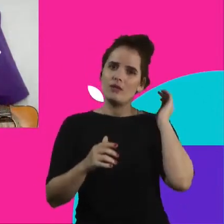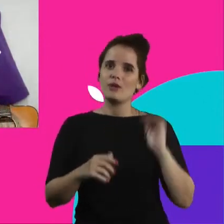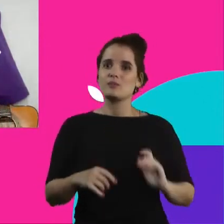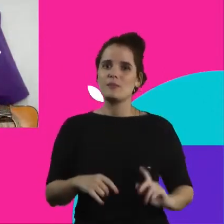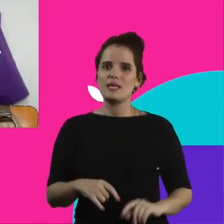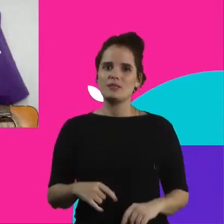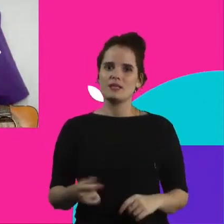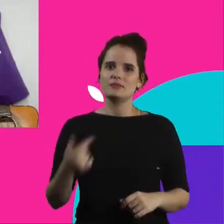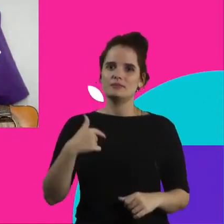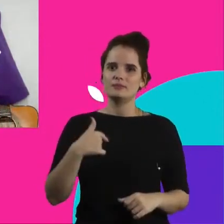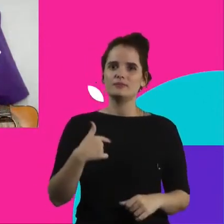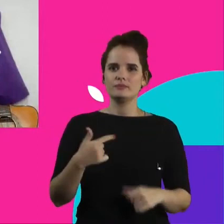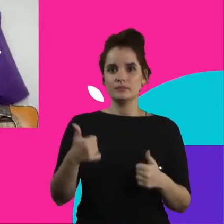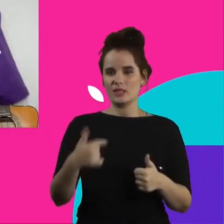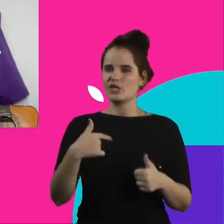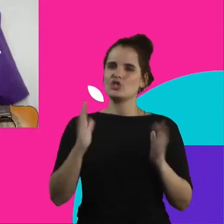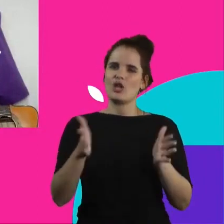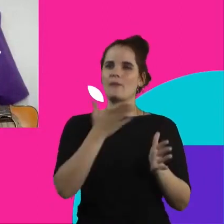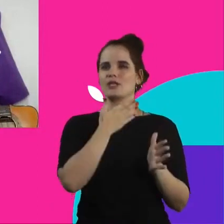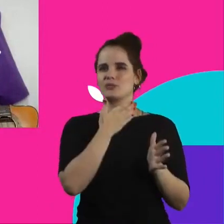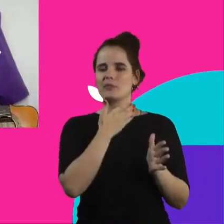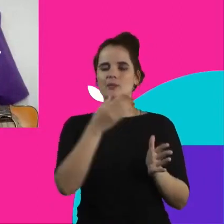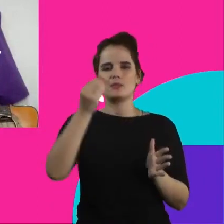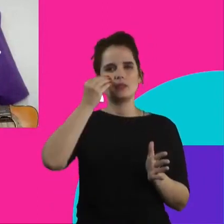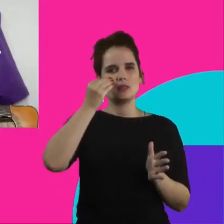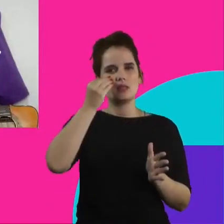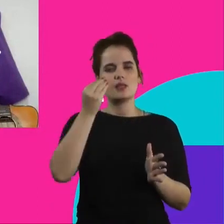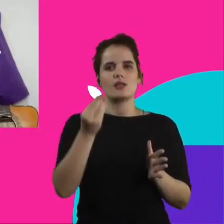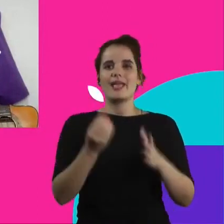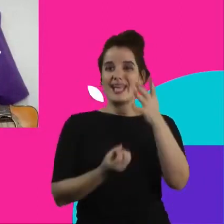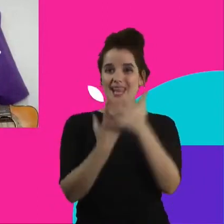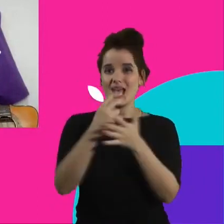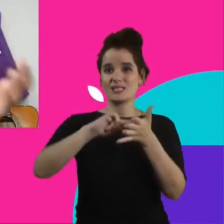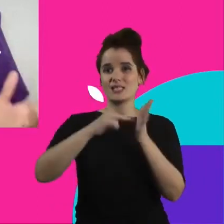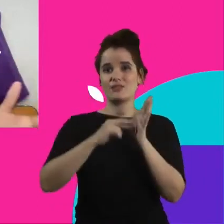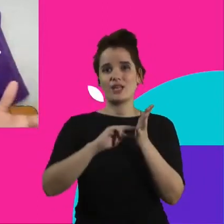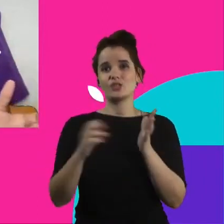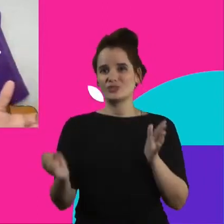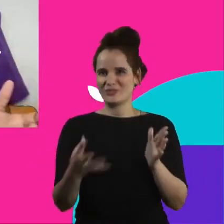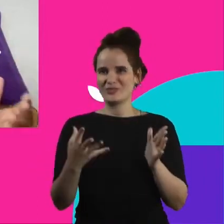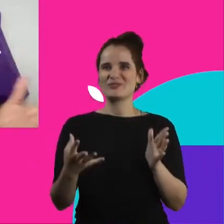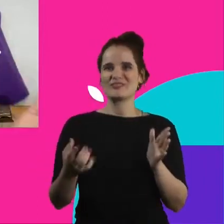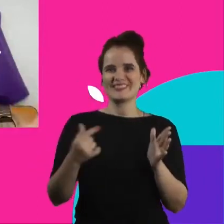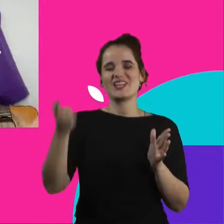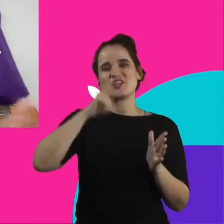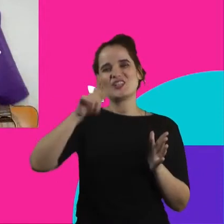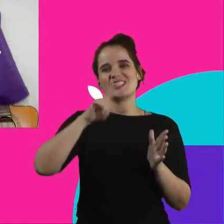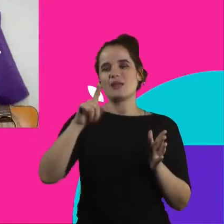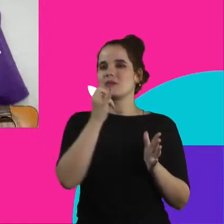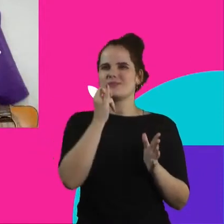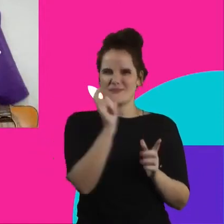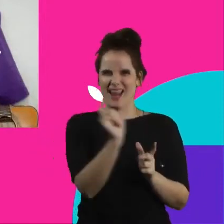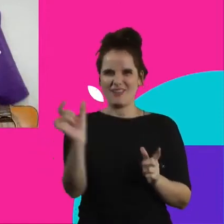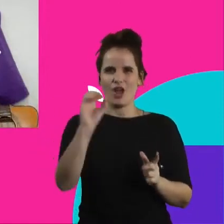Aqui hoje fizemos um bate-papo sobre como criar novos significados para essas palavras do momento, Open Banking,